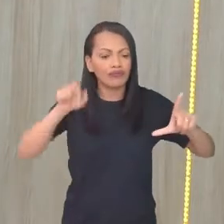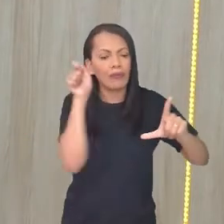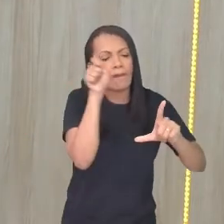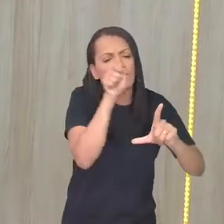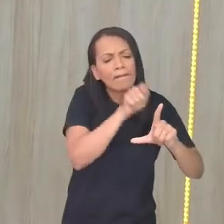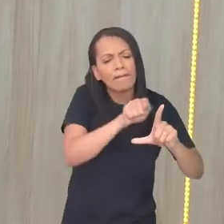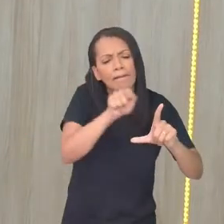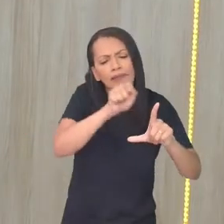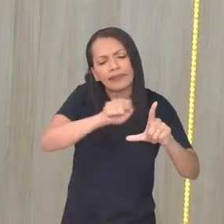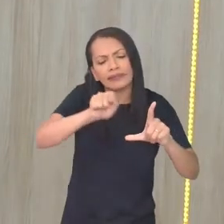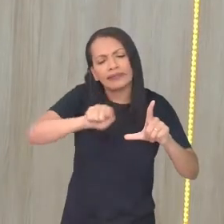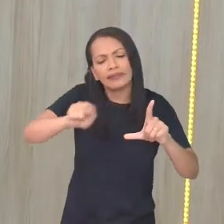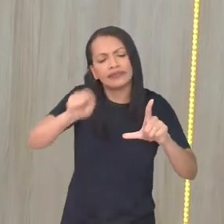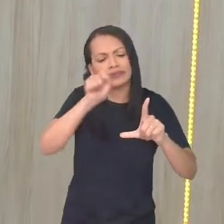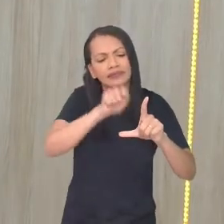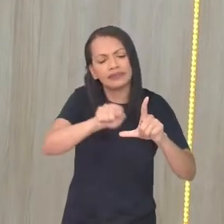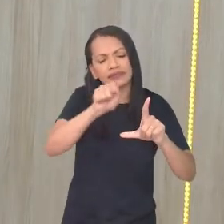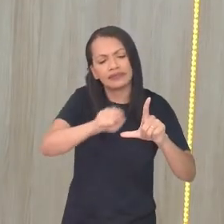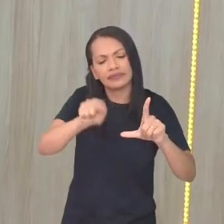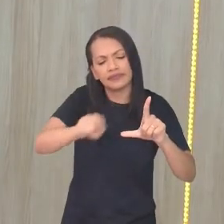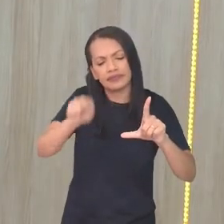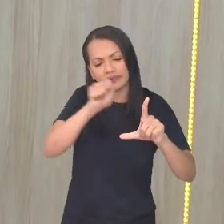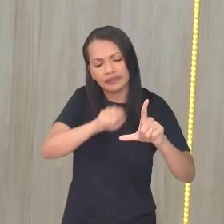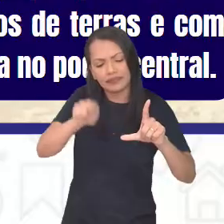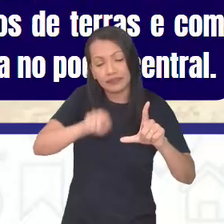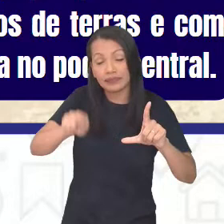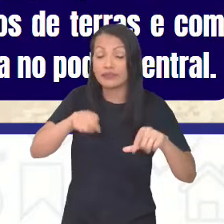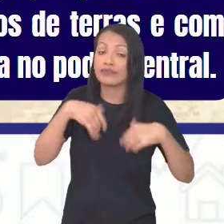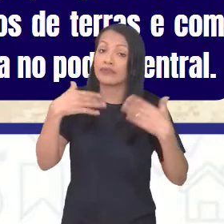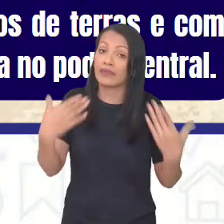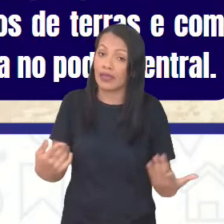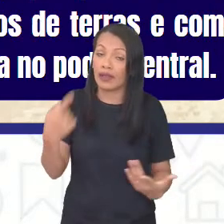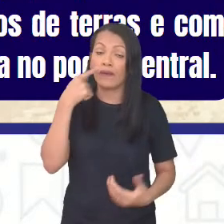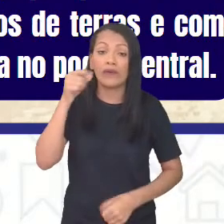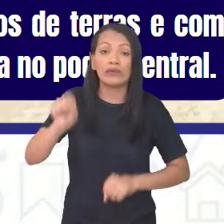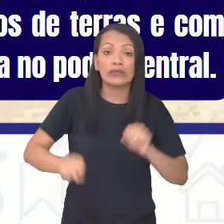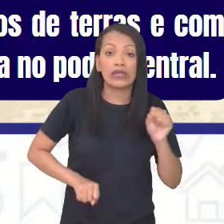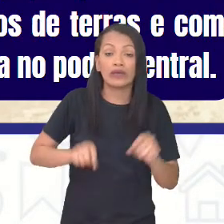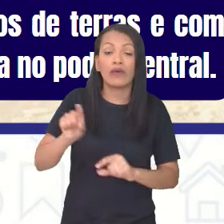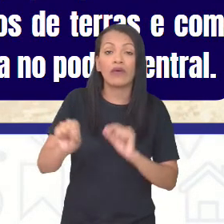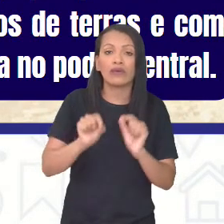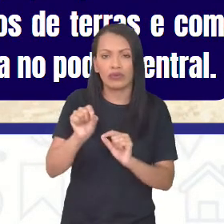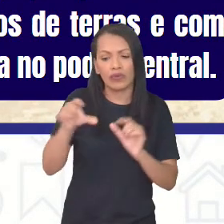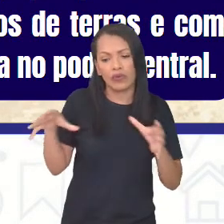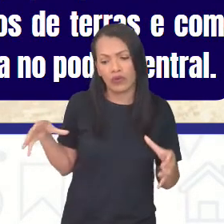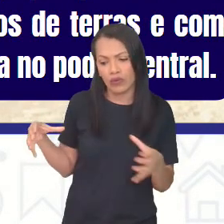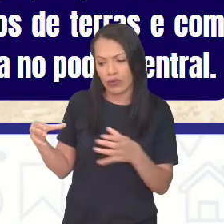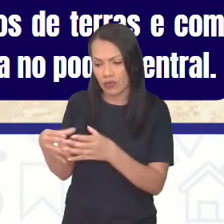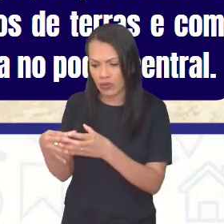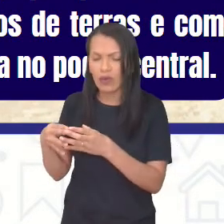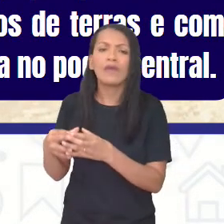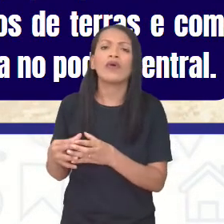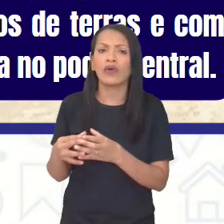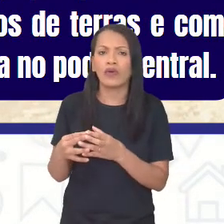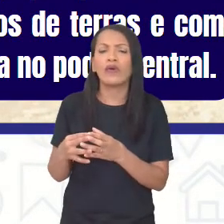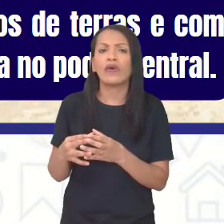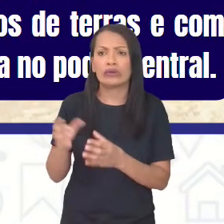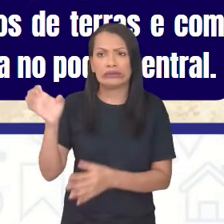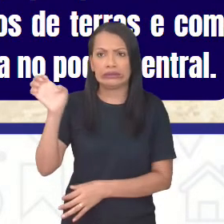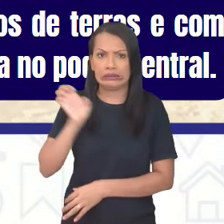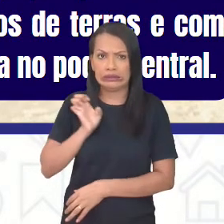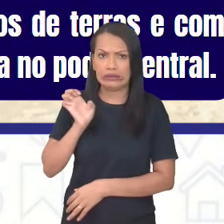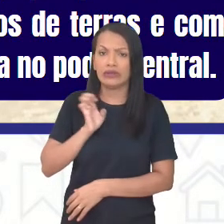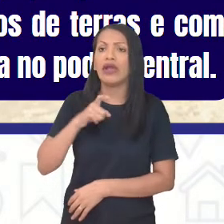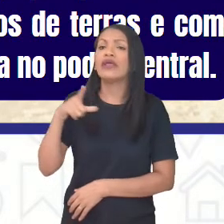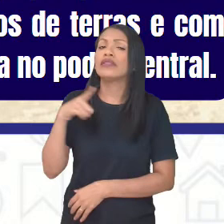também. Veja, os sacerdotes eram um grupo bem poderoso e rico, né? Tinham terras e grande influência no poder central, porque